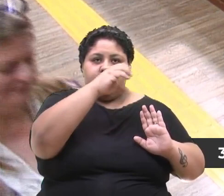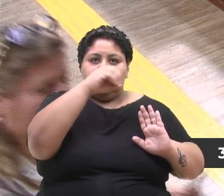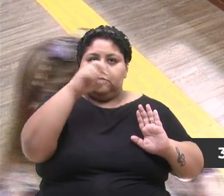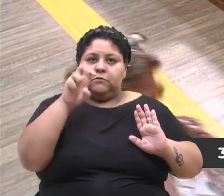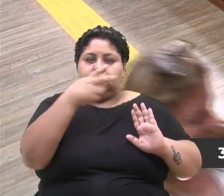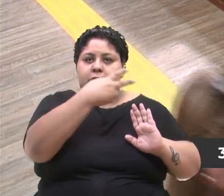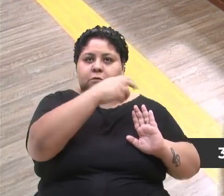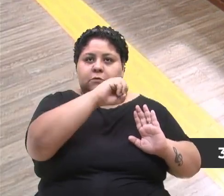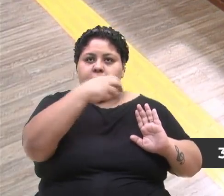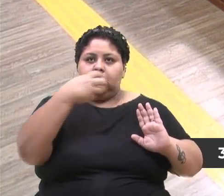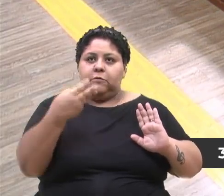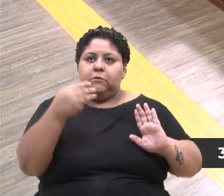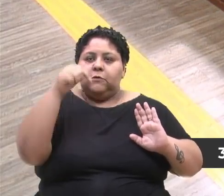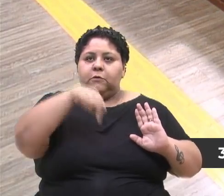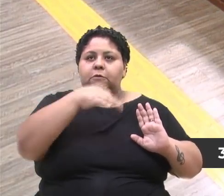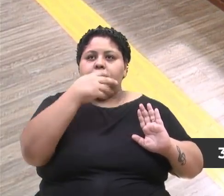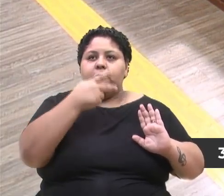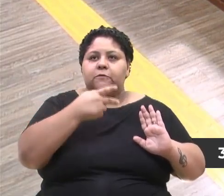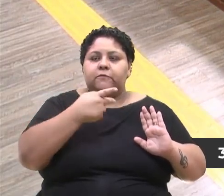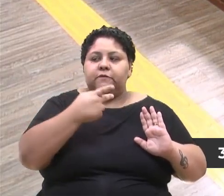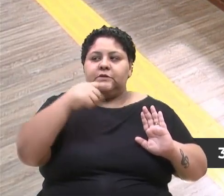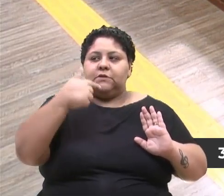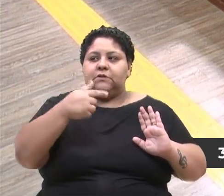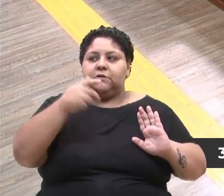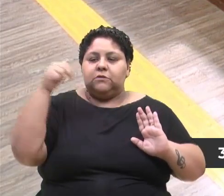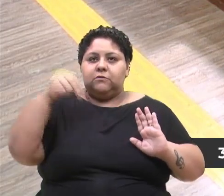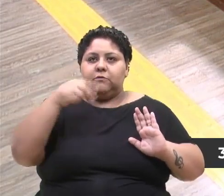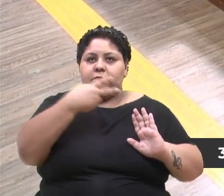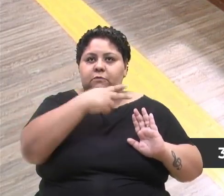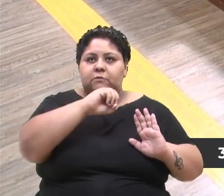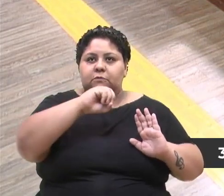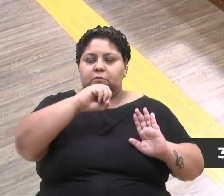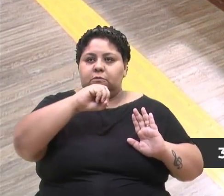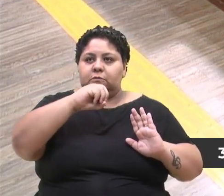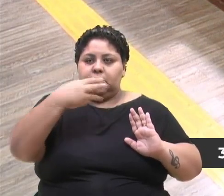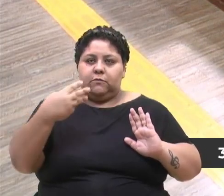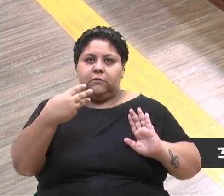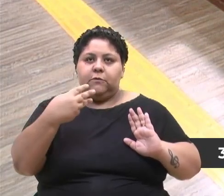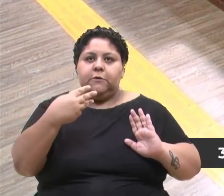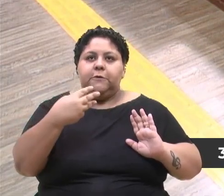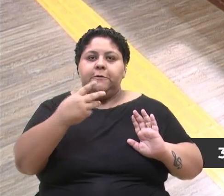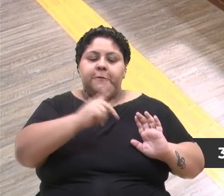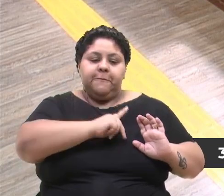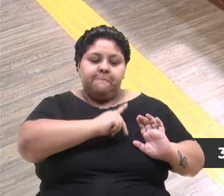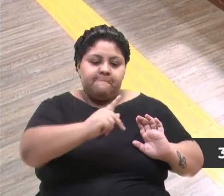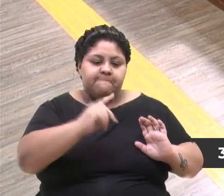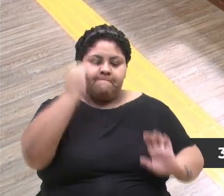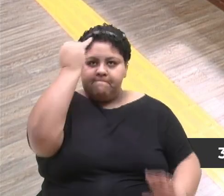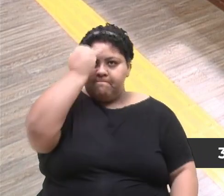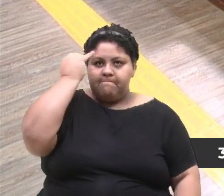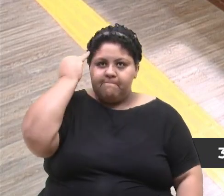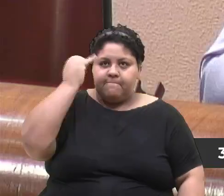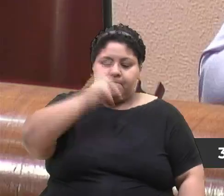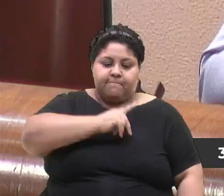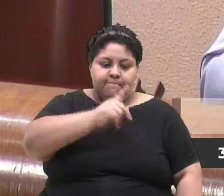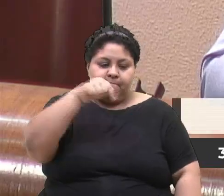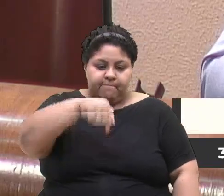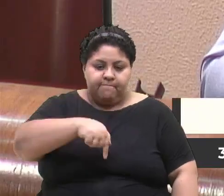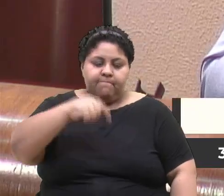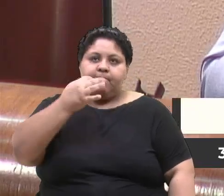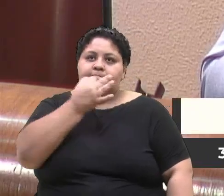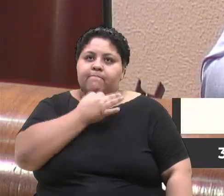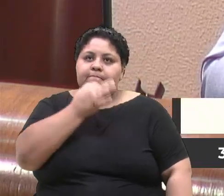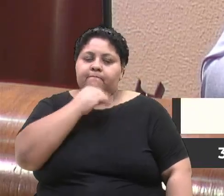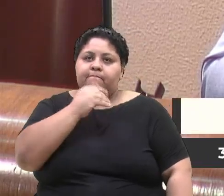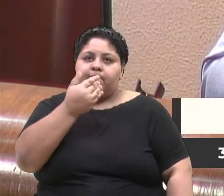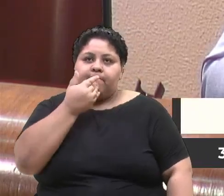905/2023, Caxias do Sul, 27 de novembro de 2023. Ao senhor vereador José D'Ambrosio, presidente da Câmara Municipal de Caxias do Sul.